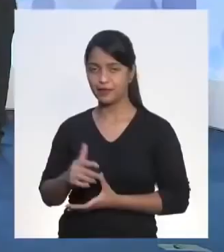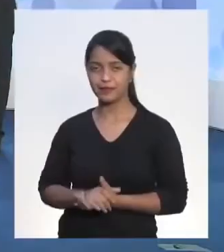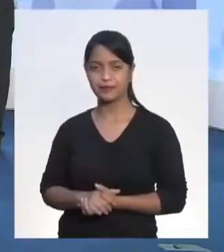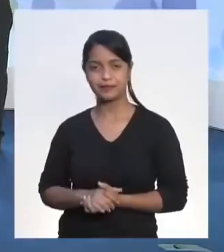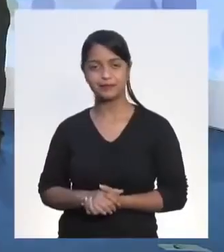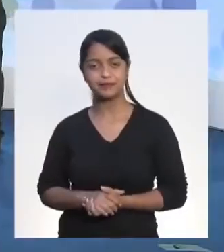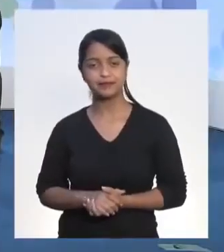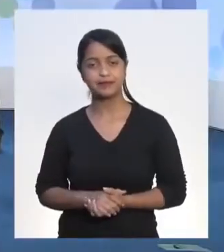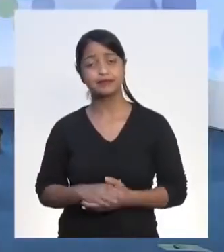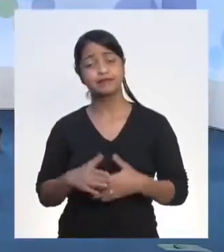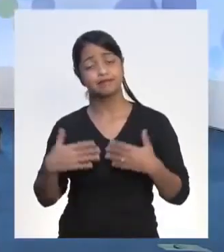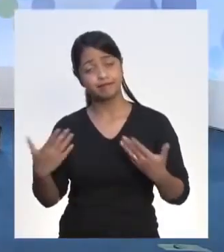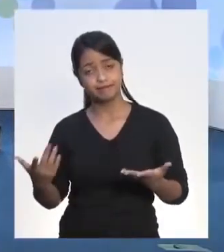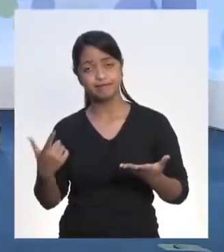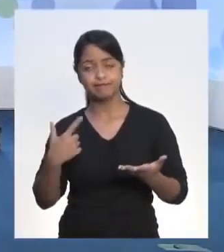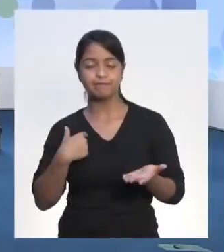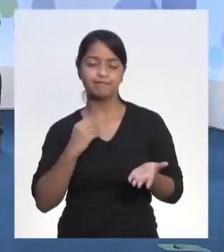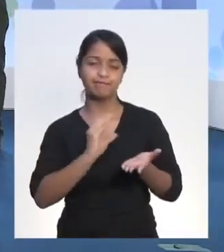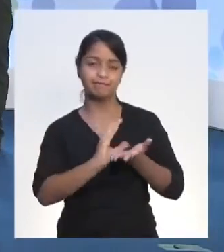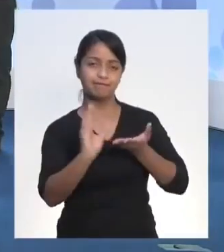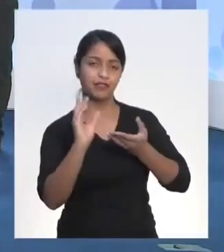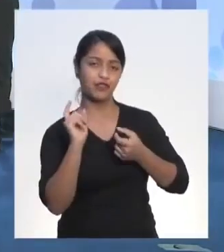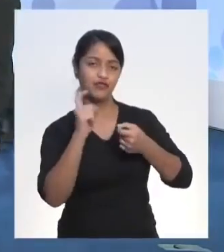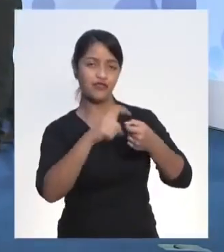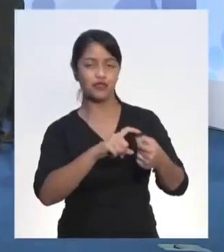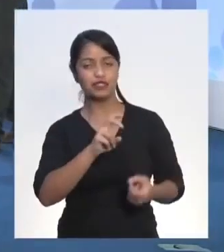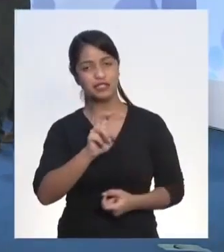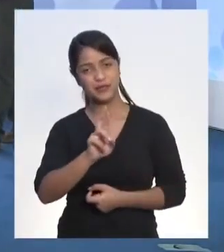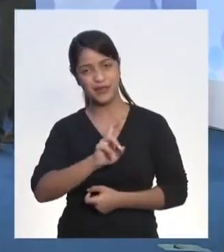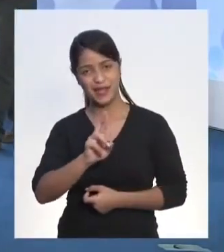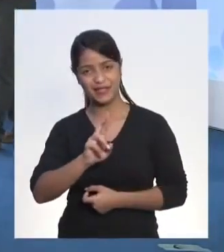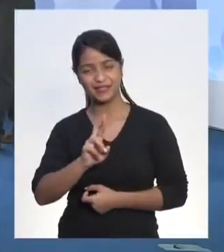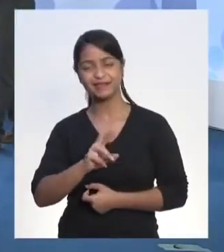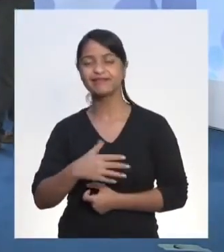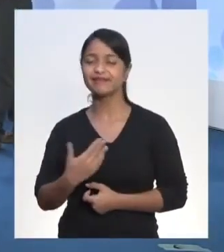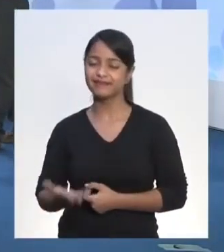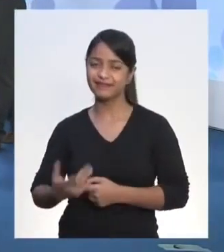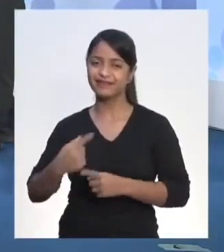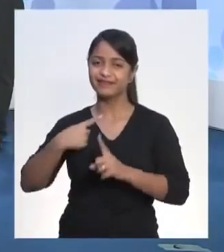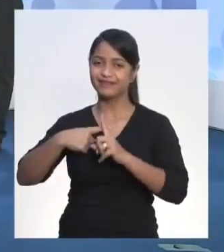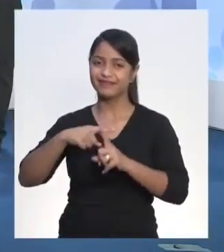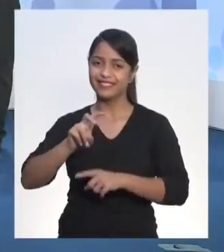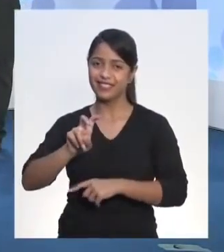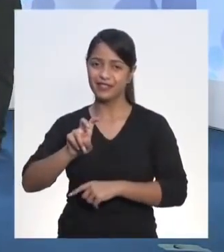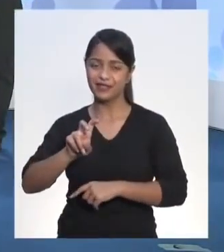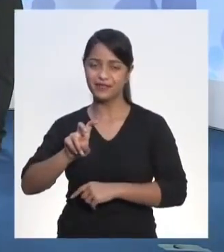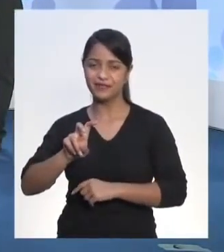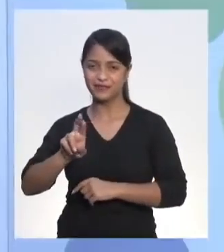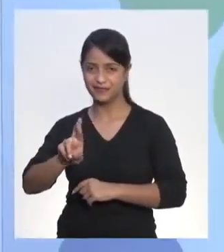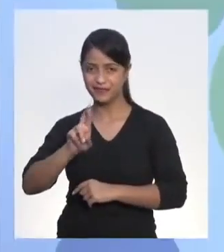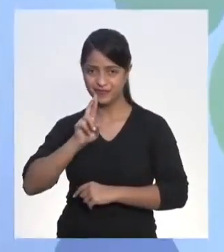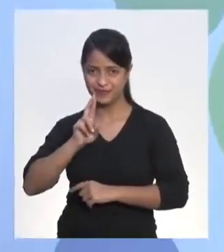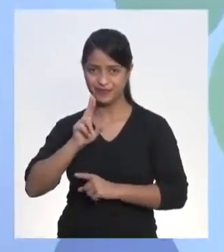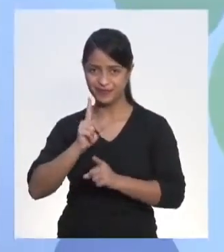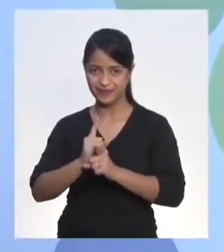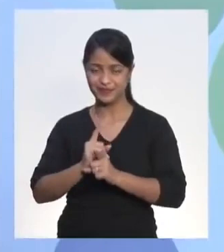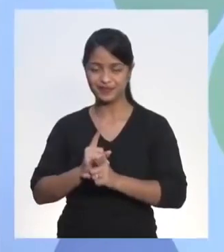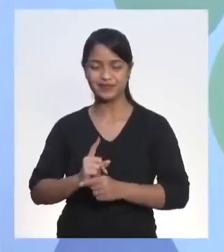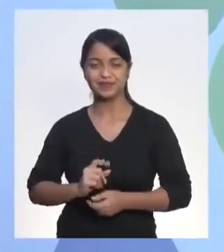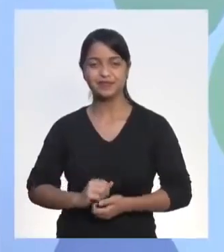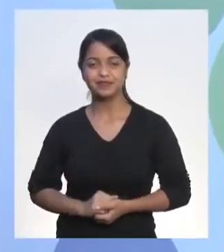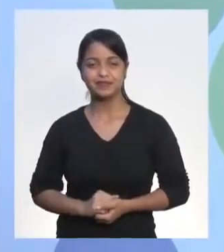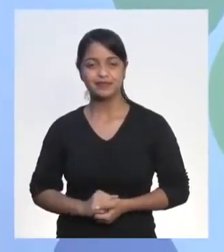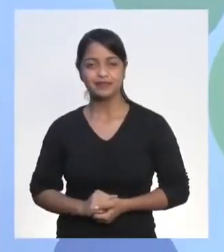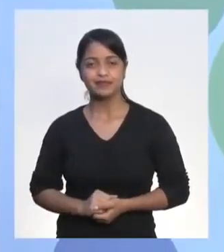em condições normais, eu lhe retorno R$5. Então é 5 positivo aqui, né? Você tem que me retornar 5.